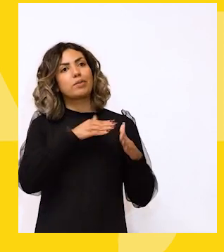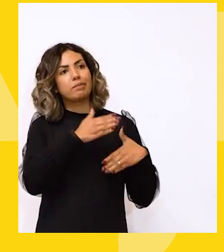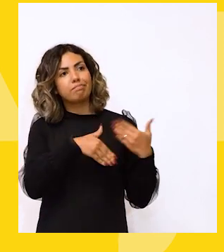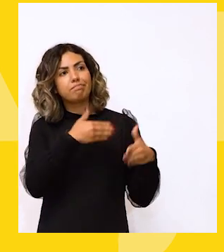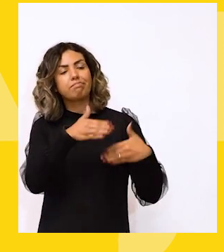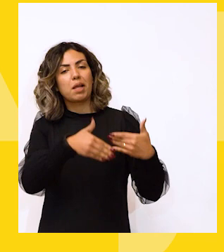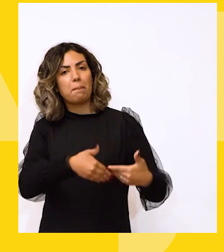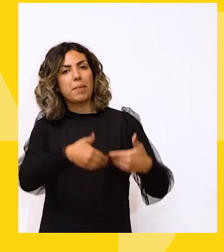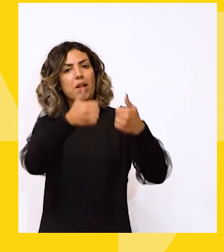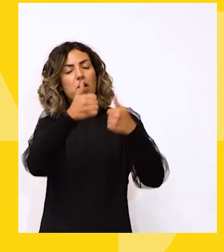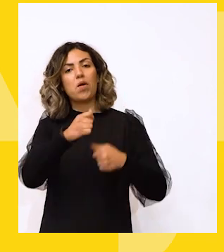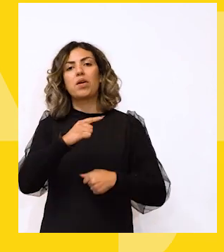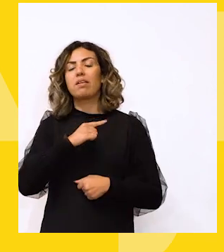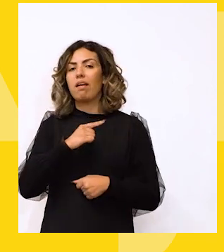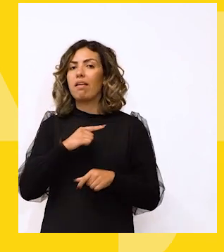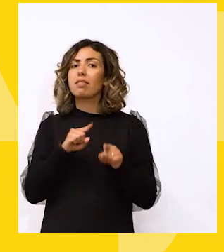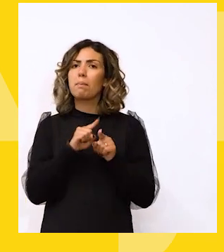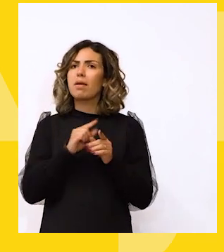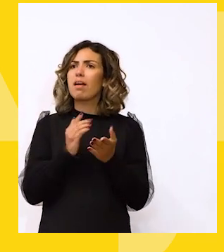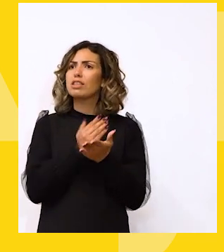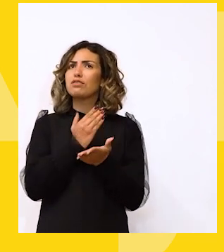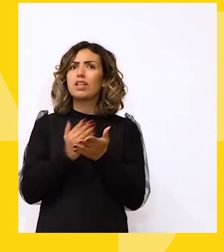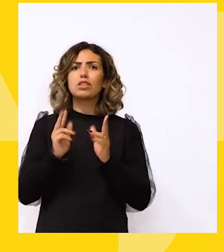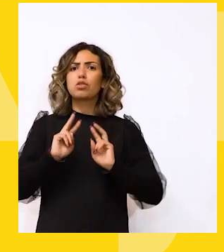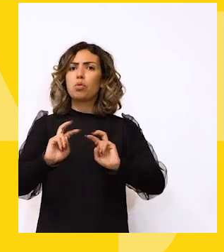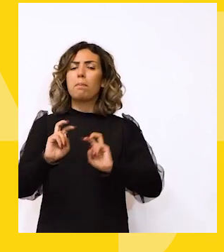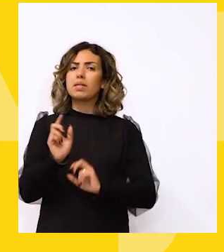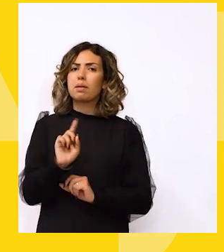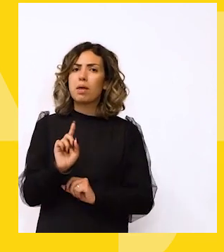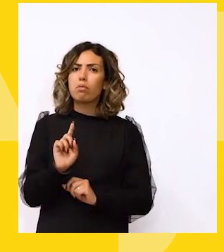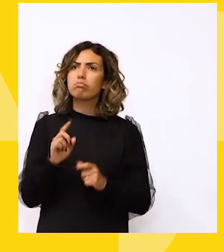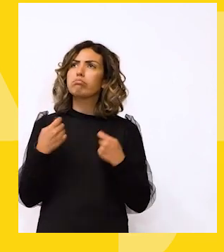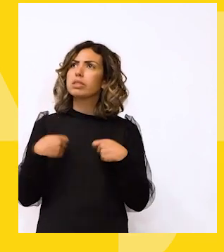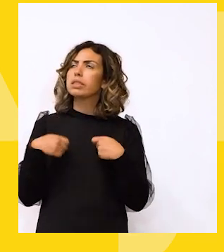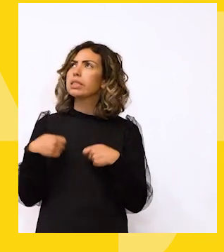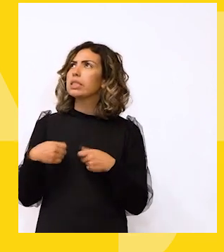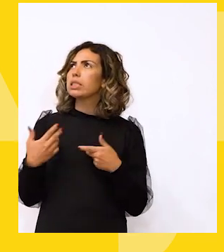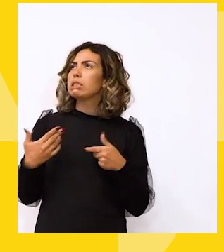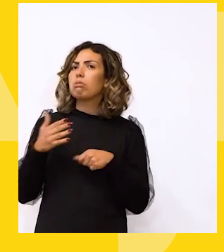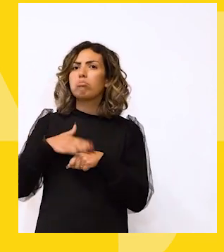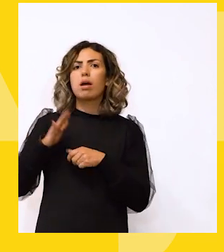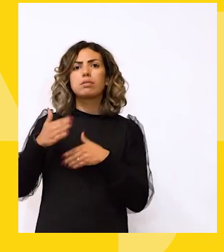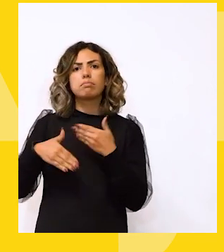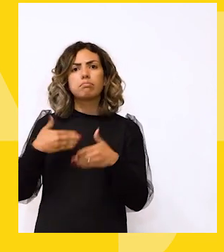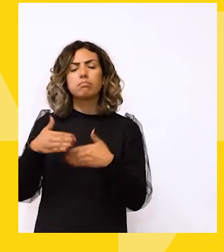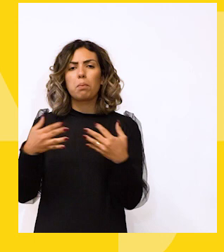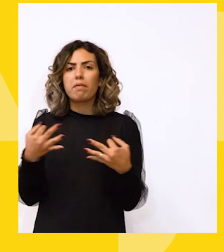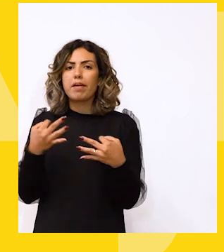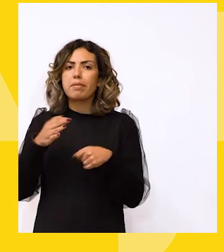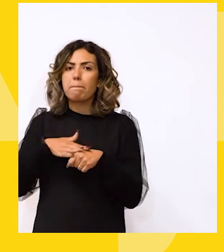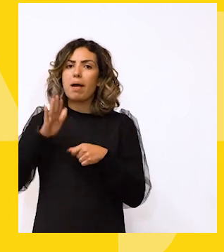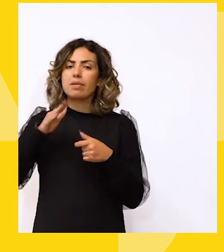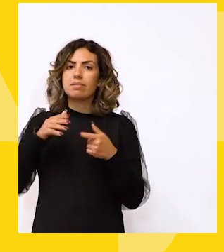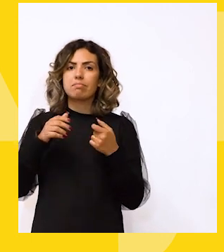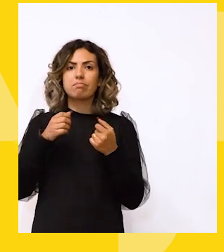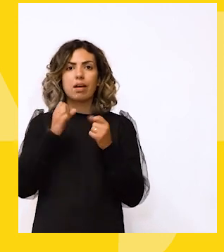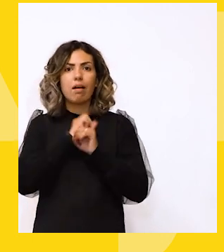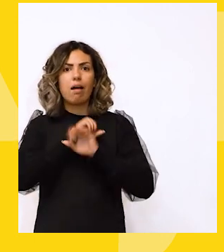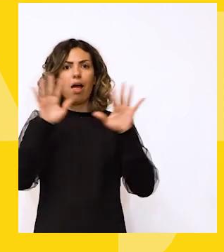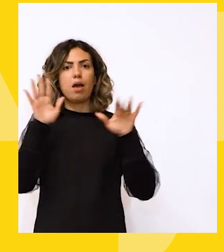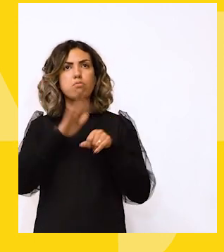melhoradas e tem coisas que muitas vezes passam despercebido precisa de uma ação um pouco mais contundente um pouco mais de trabalho um pouco mais de atenção